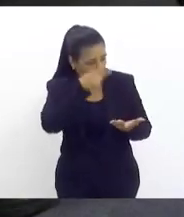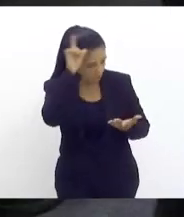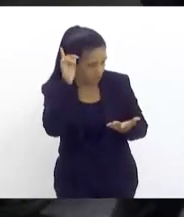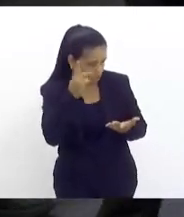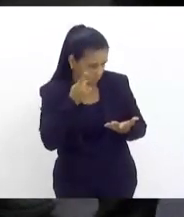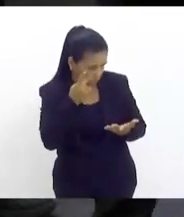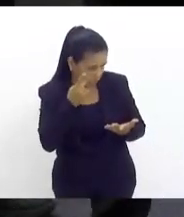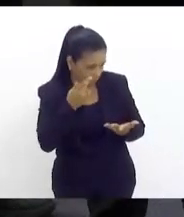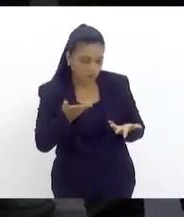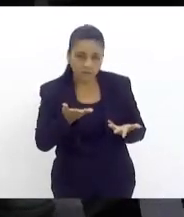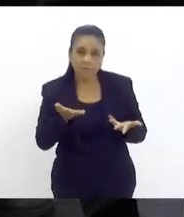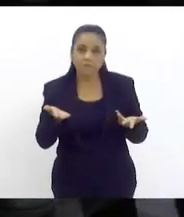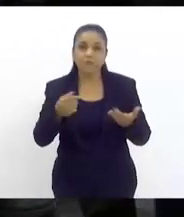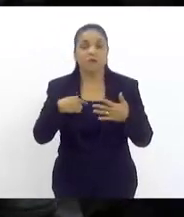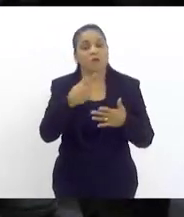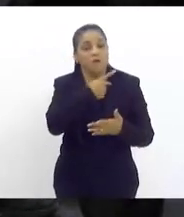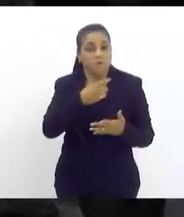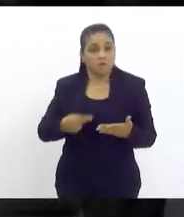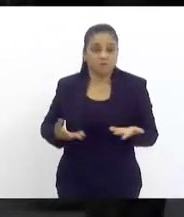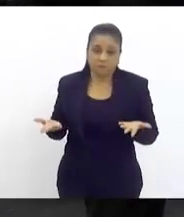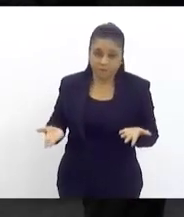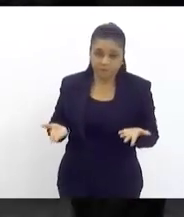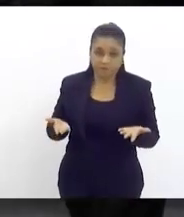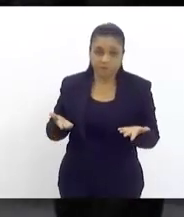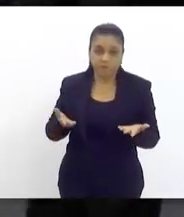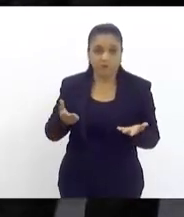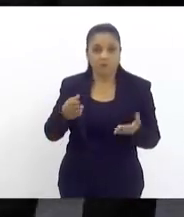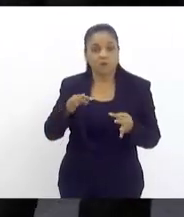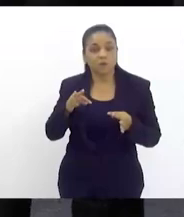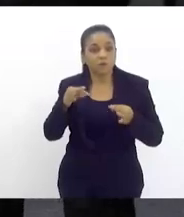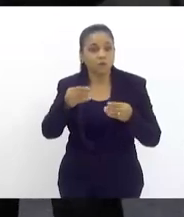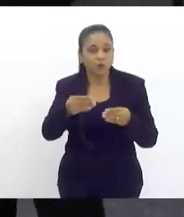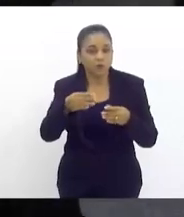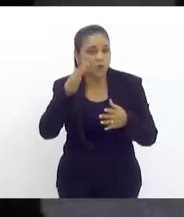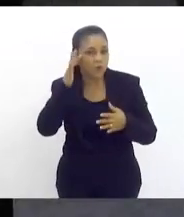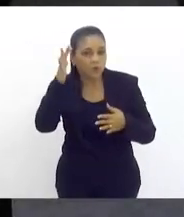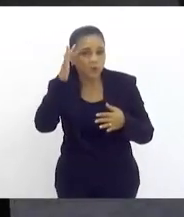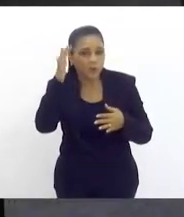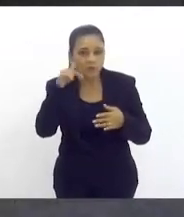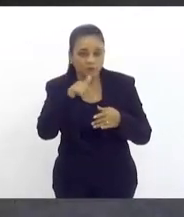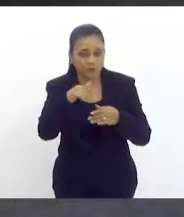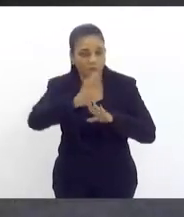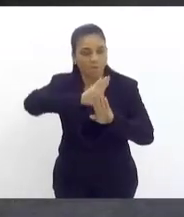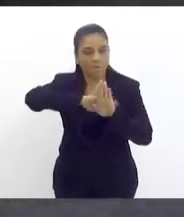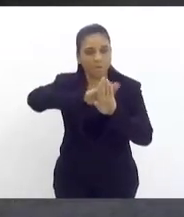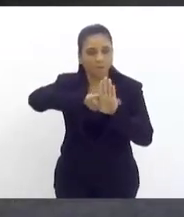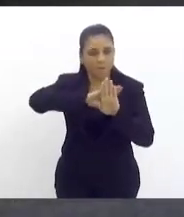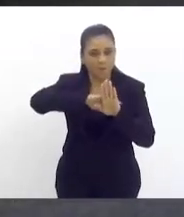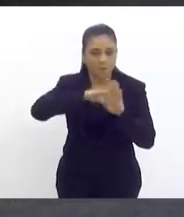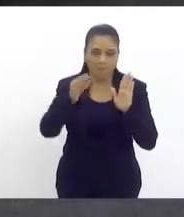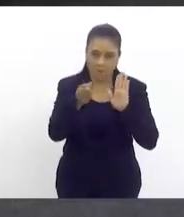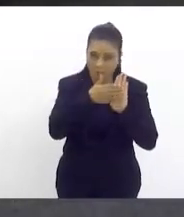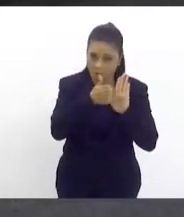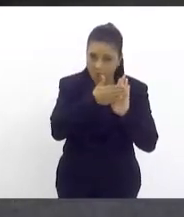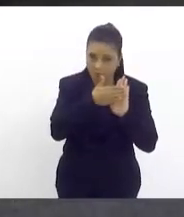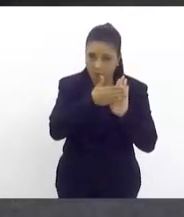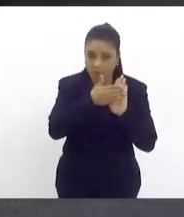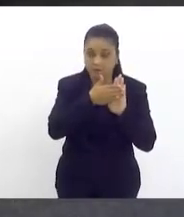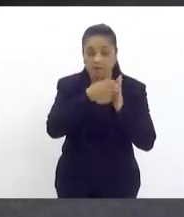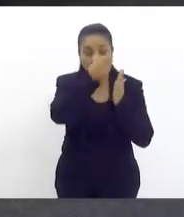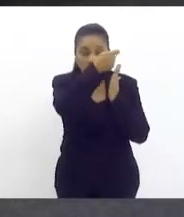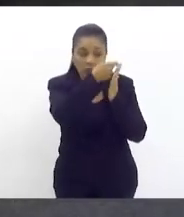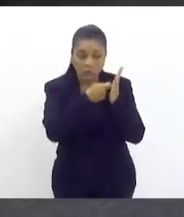questão, presidente, em que pese todo o contorno ideológico que há por trás da proposta, no texto deixa